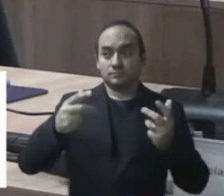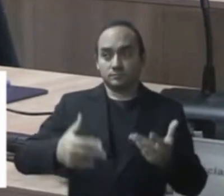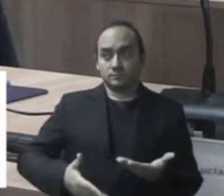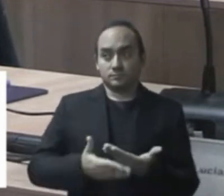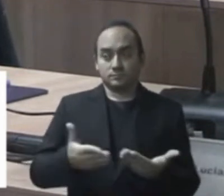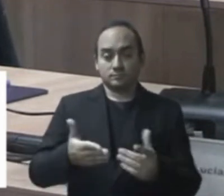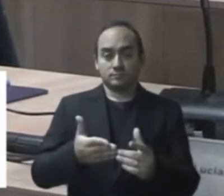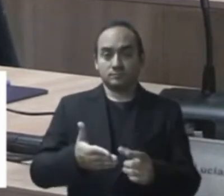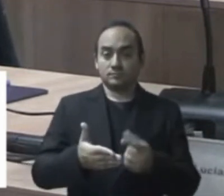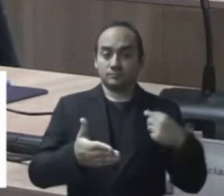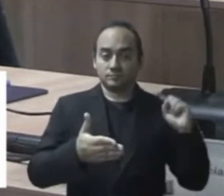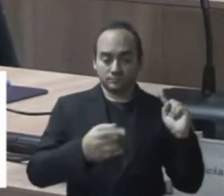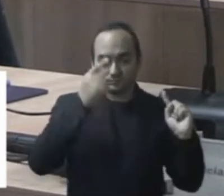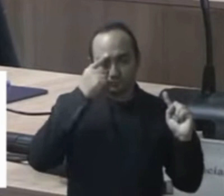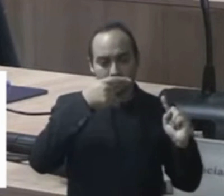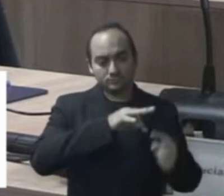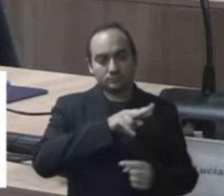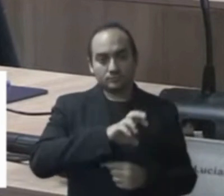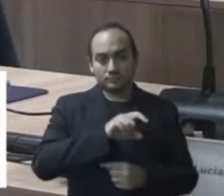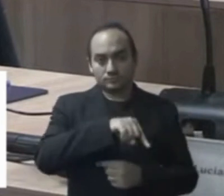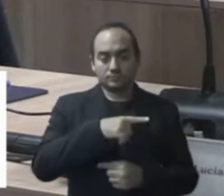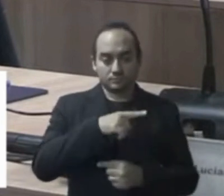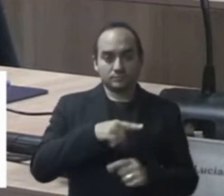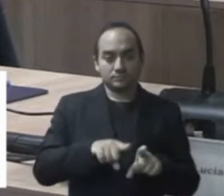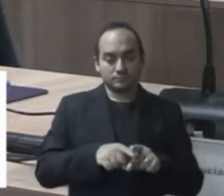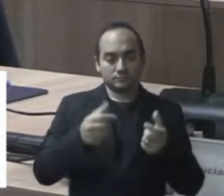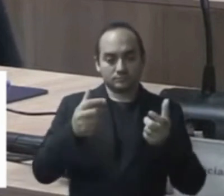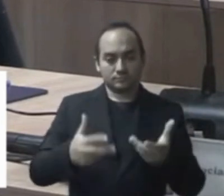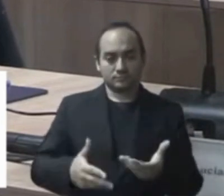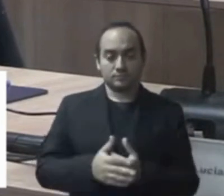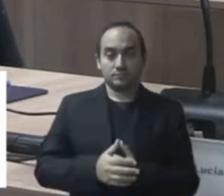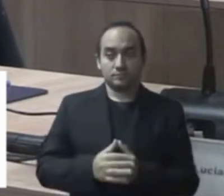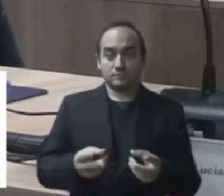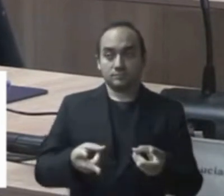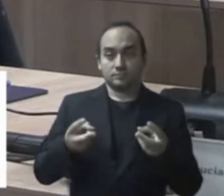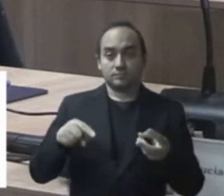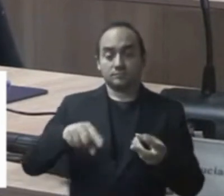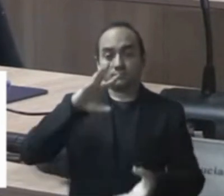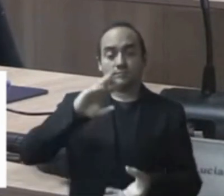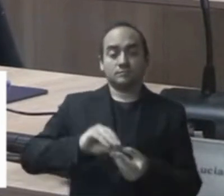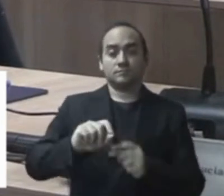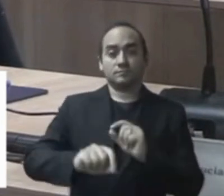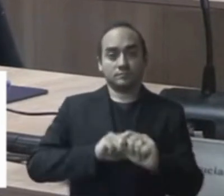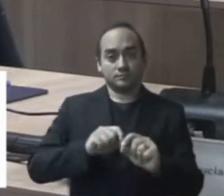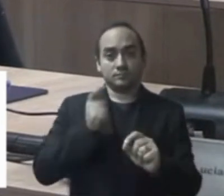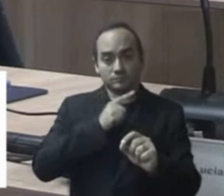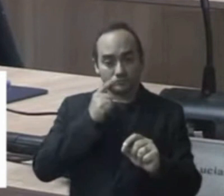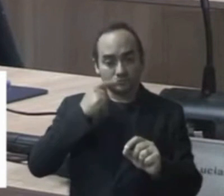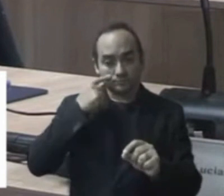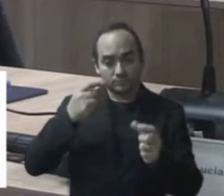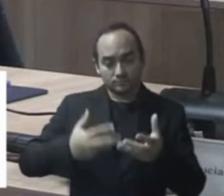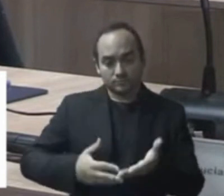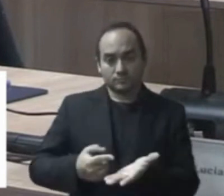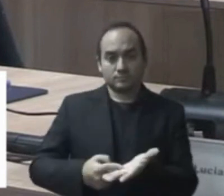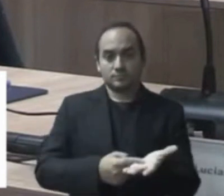da lavra deste próprio tribunal, e passo adiante. Resiste-se que o citado entendimento já restou, inclusive, pacificado por esta